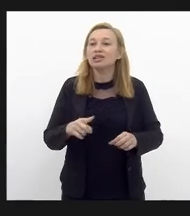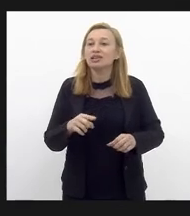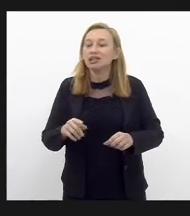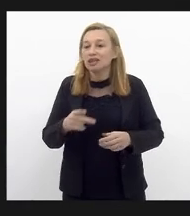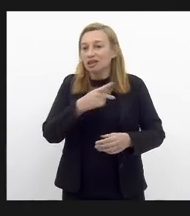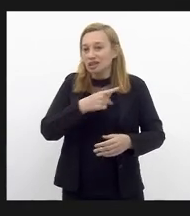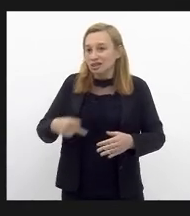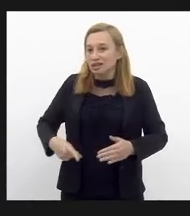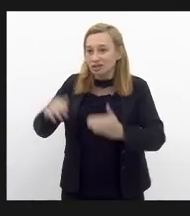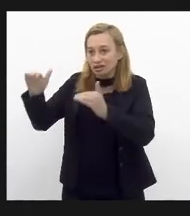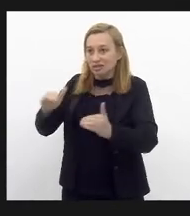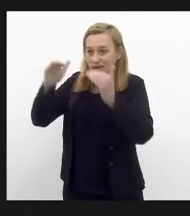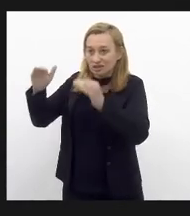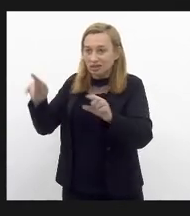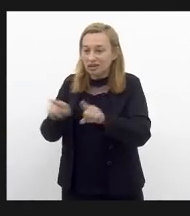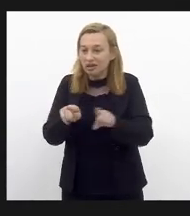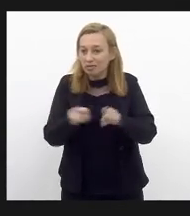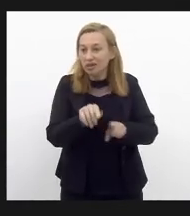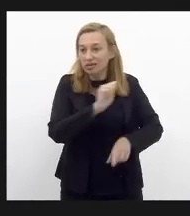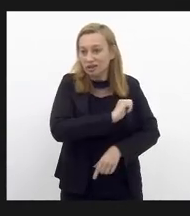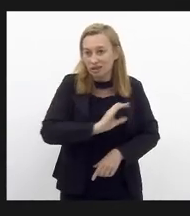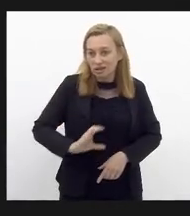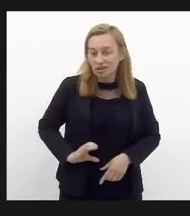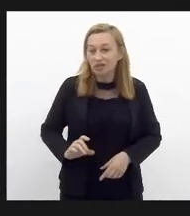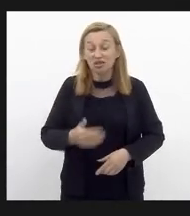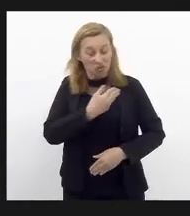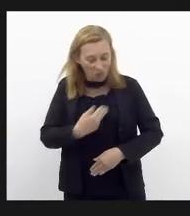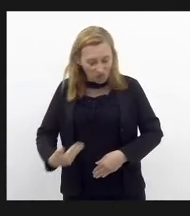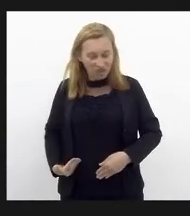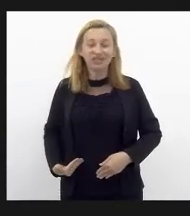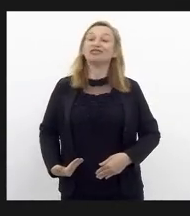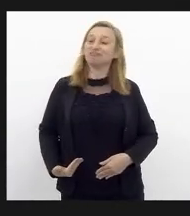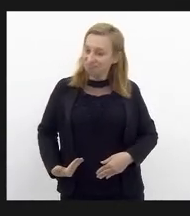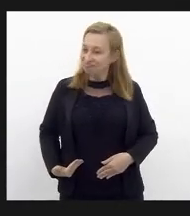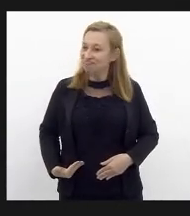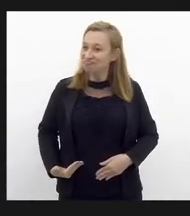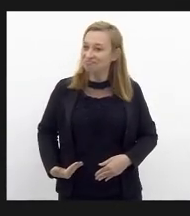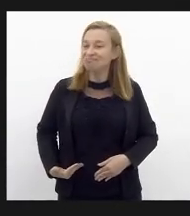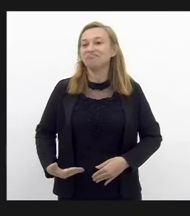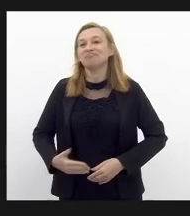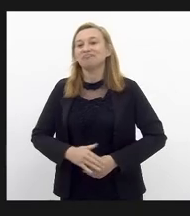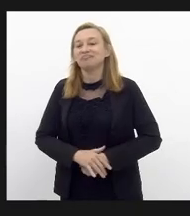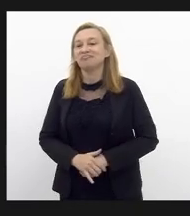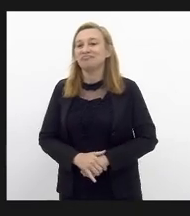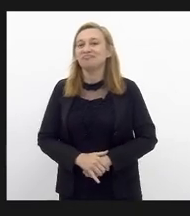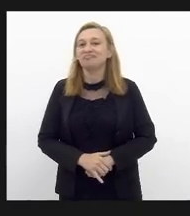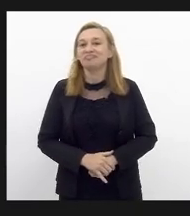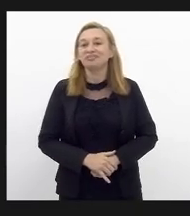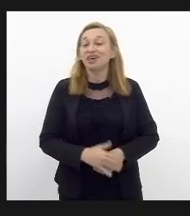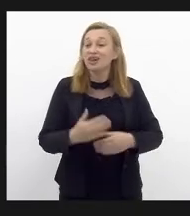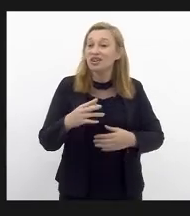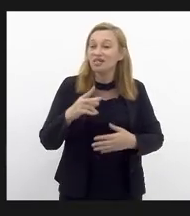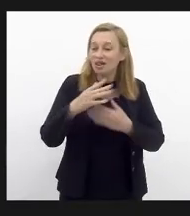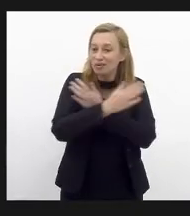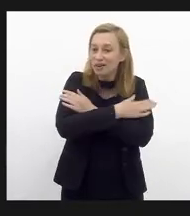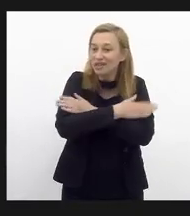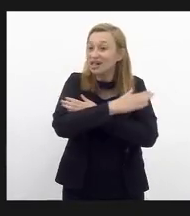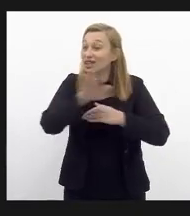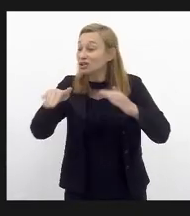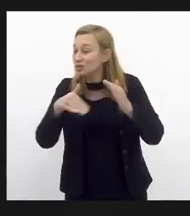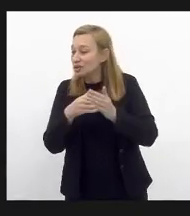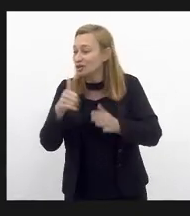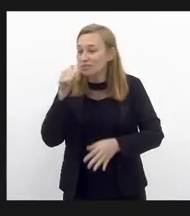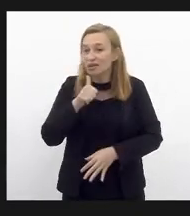presidente em exercício, André Siciliano, e governador em exercício interinamente. E deixar aqui um forte abraço a todas as mulheres,